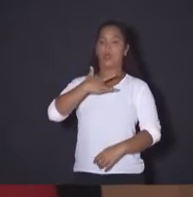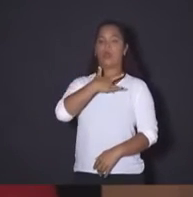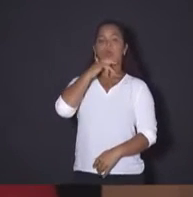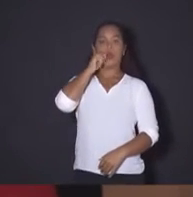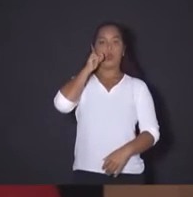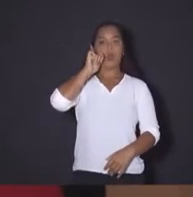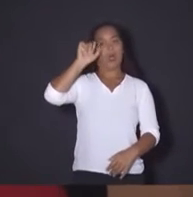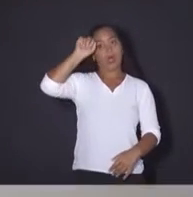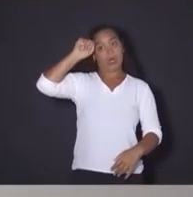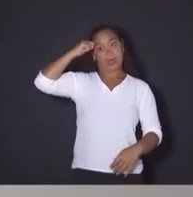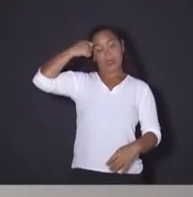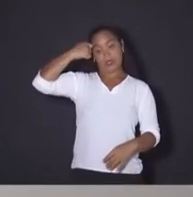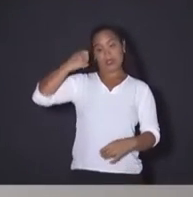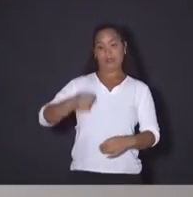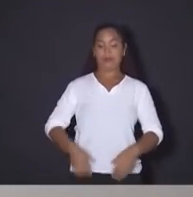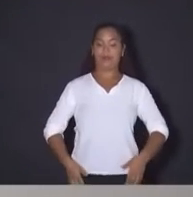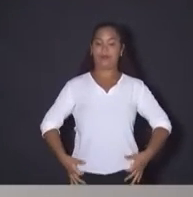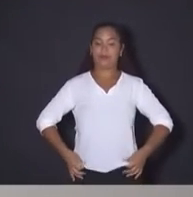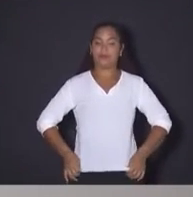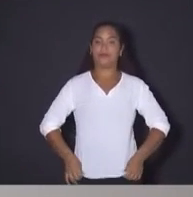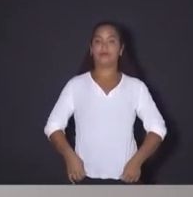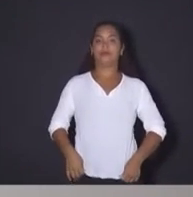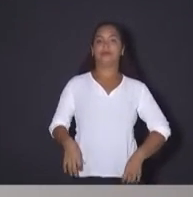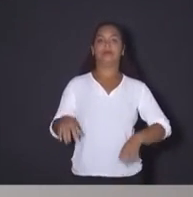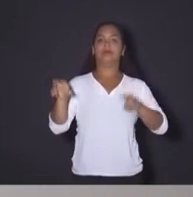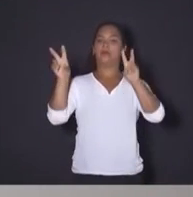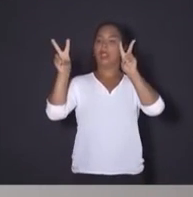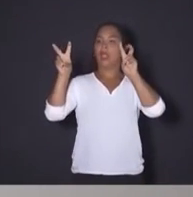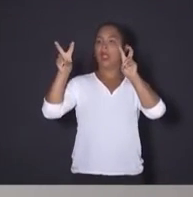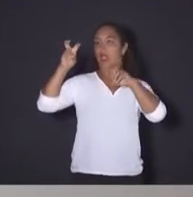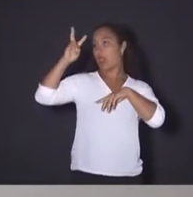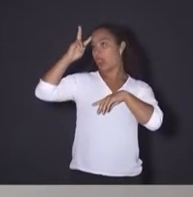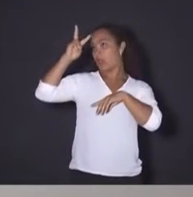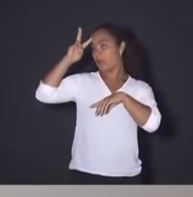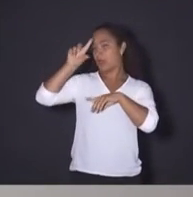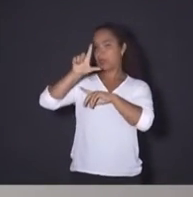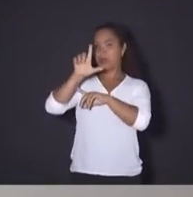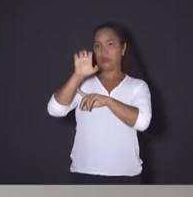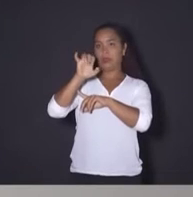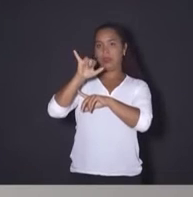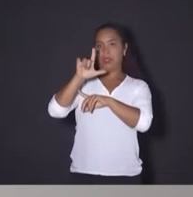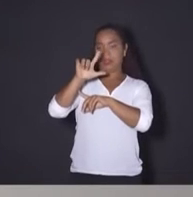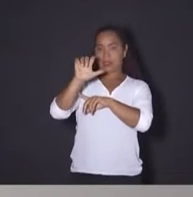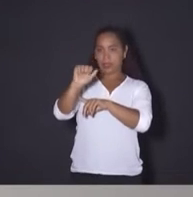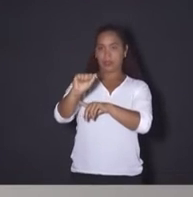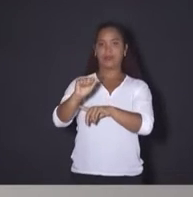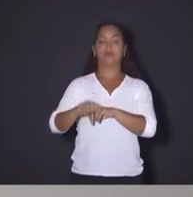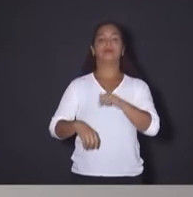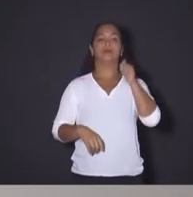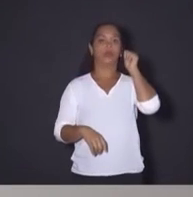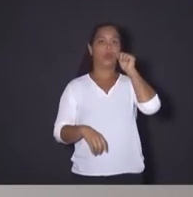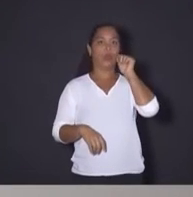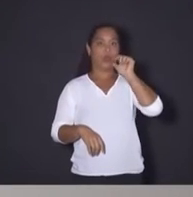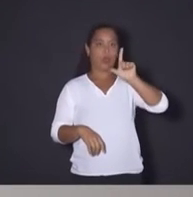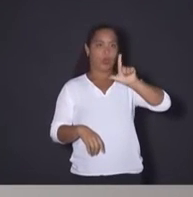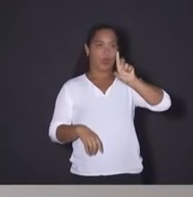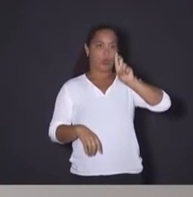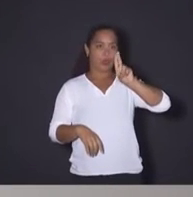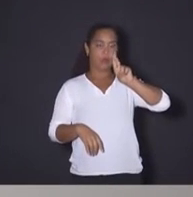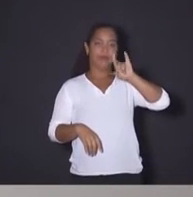intitulado o intitulado lembrando lélia gonzales luiza contou pra